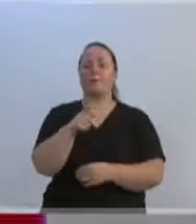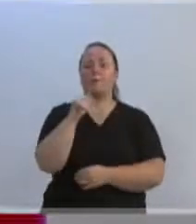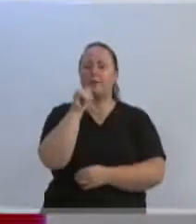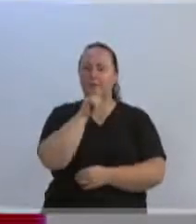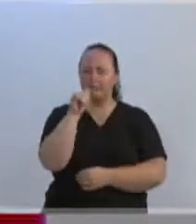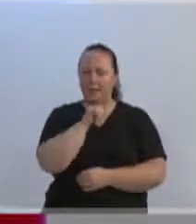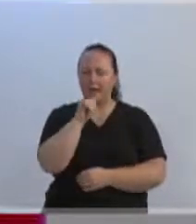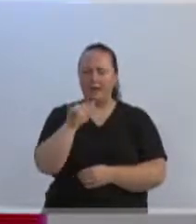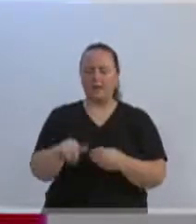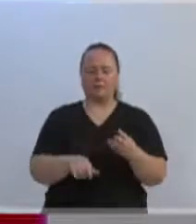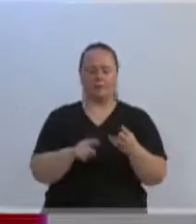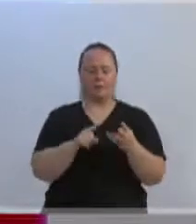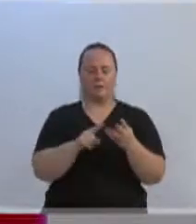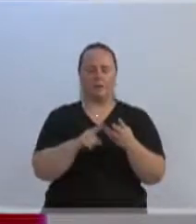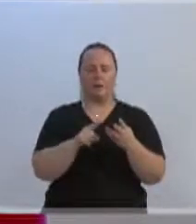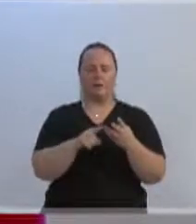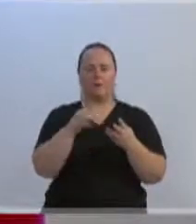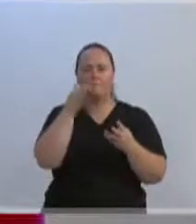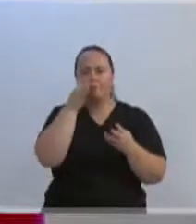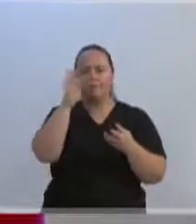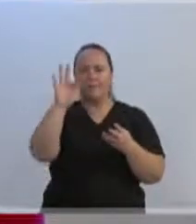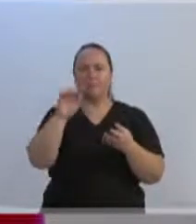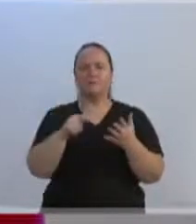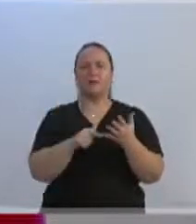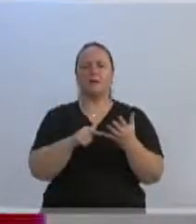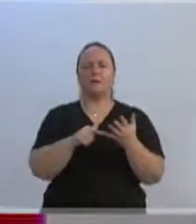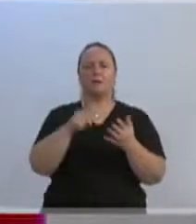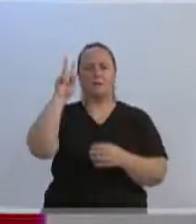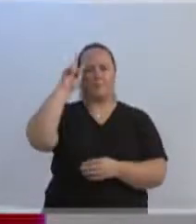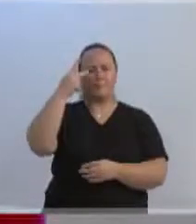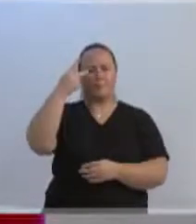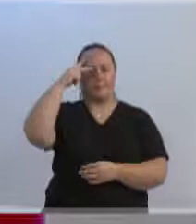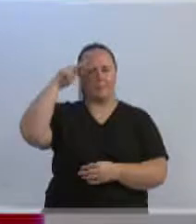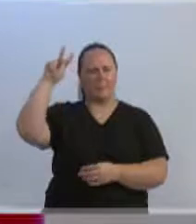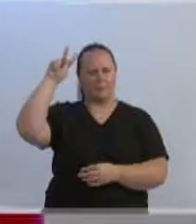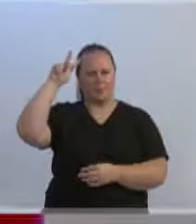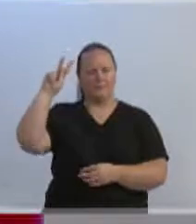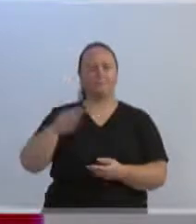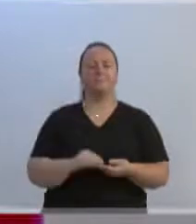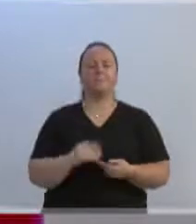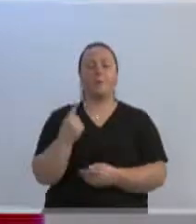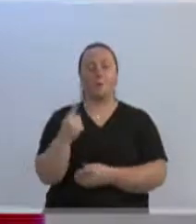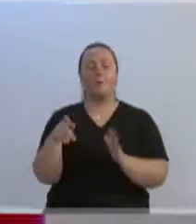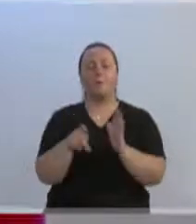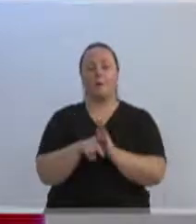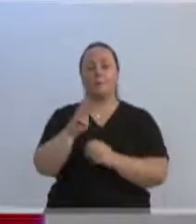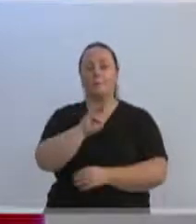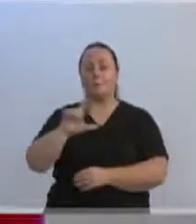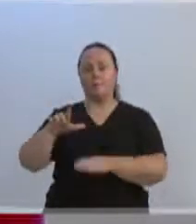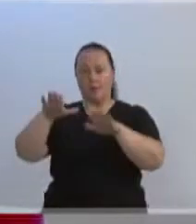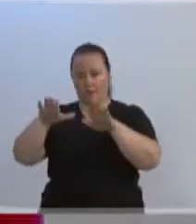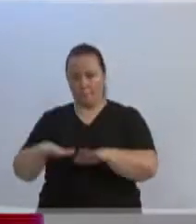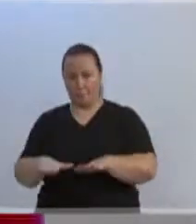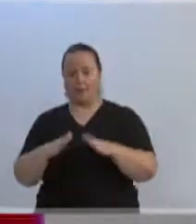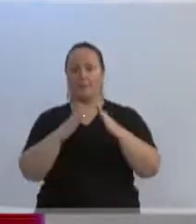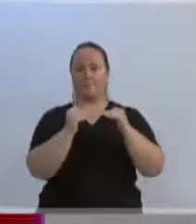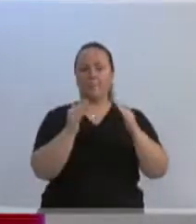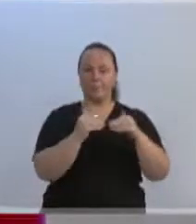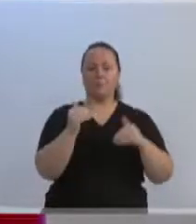e uma peruana sendo três em blumenau uma em brusque outra em balneário camboriú